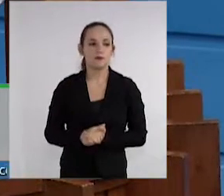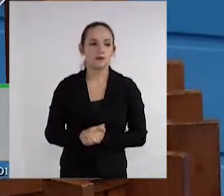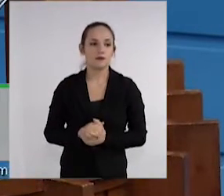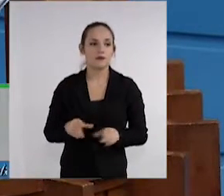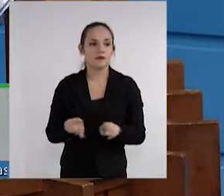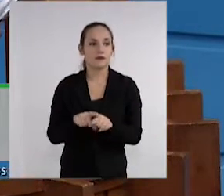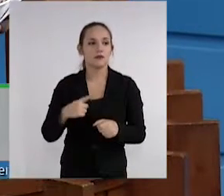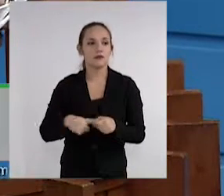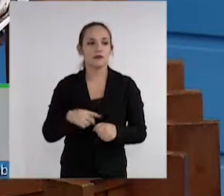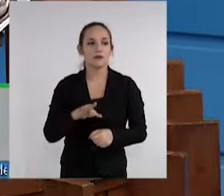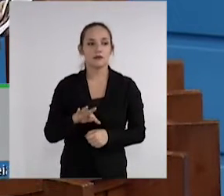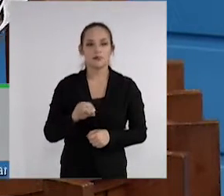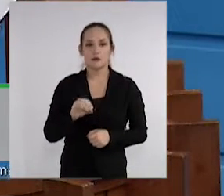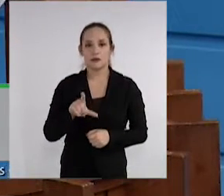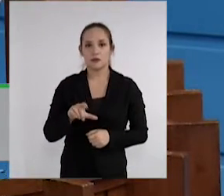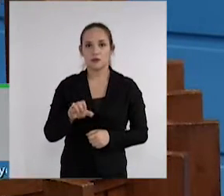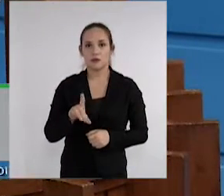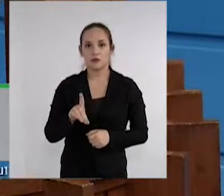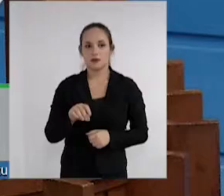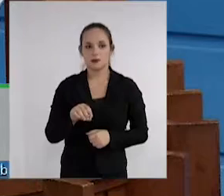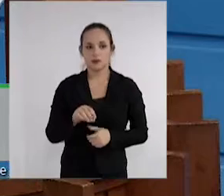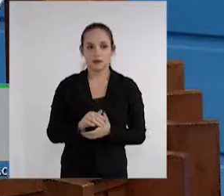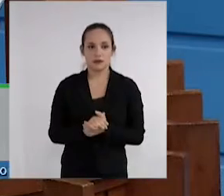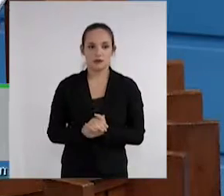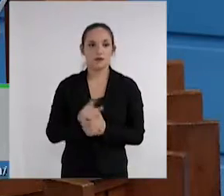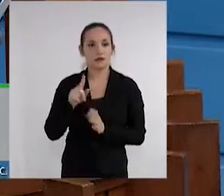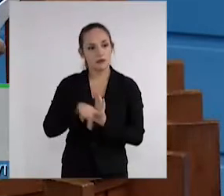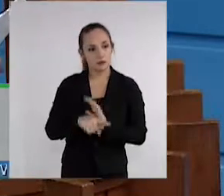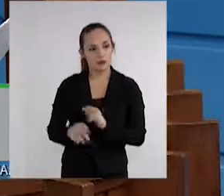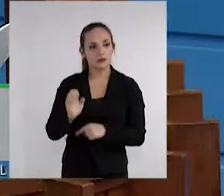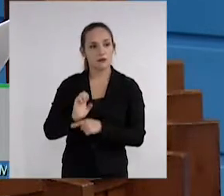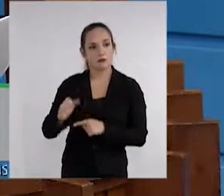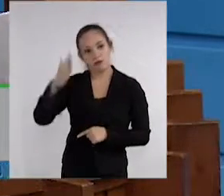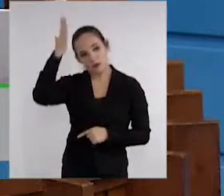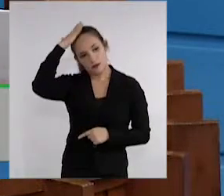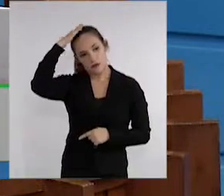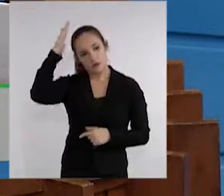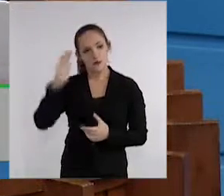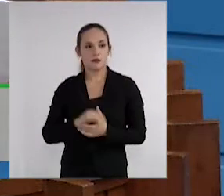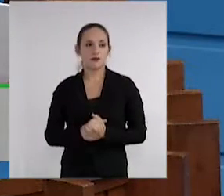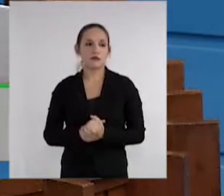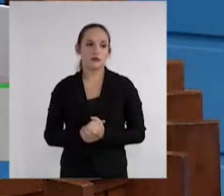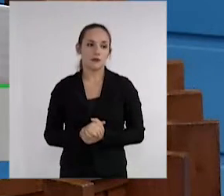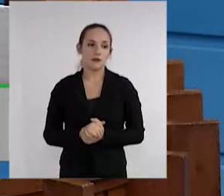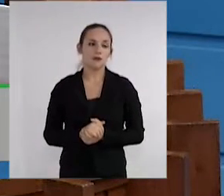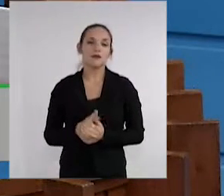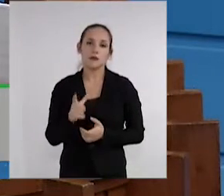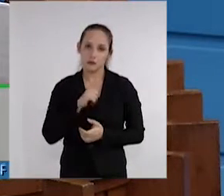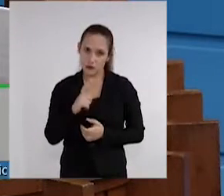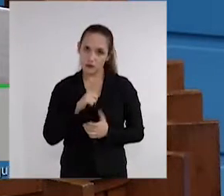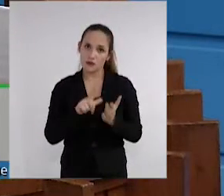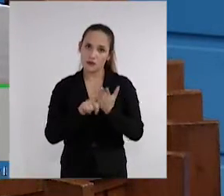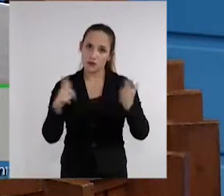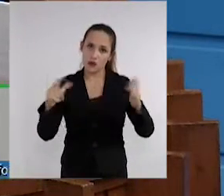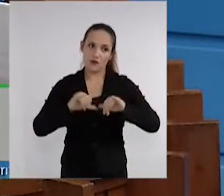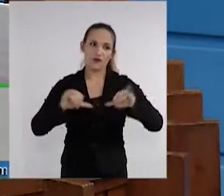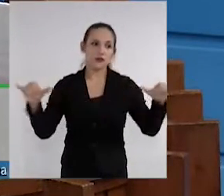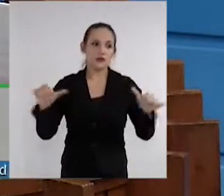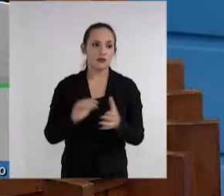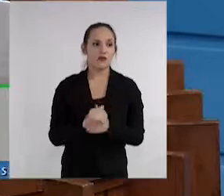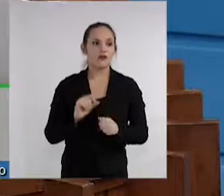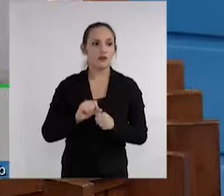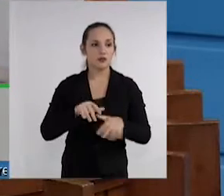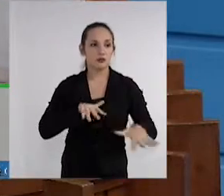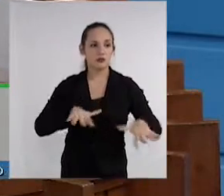de Toledo, no estado do Paraná, também uma matéria dizendo, lá foi feito